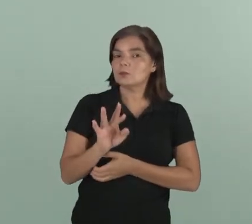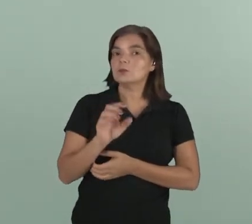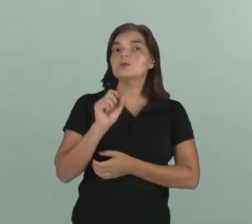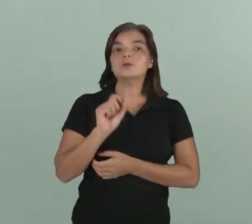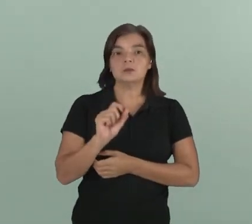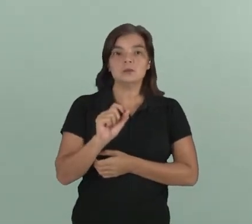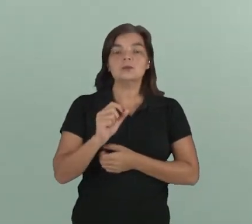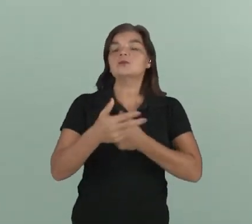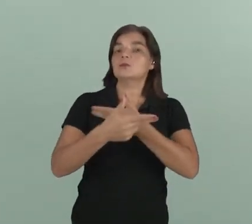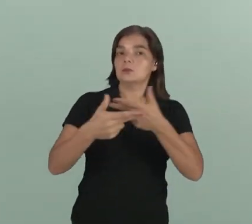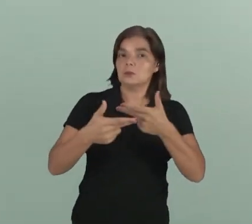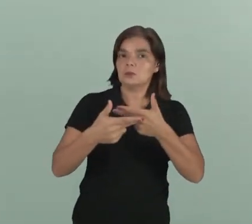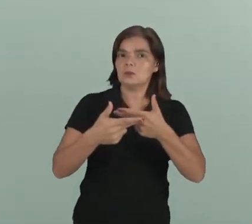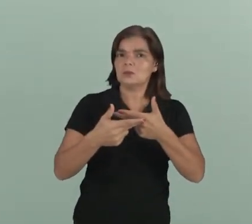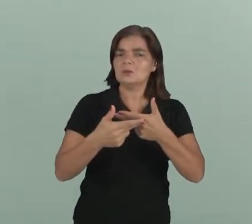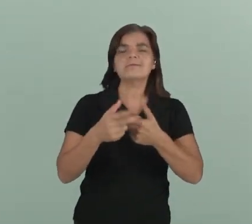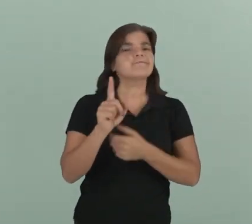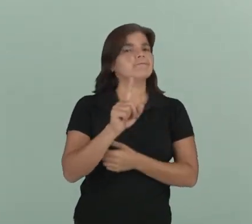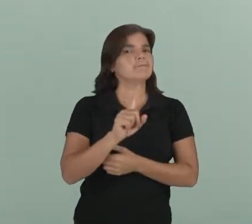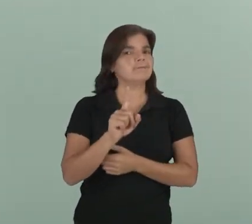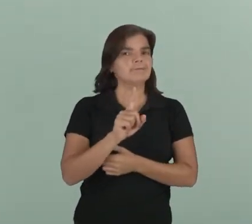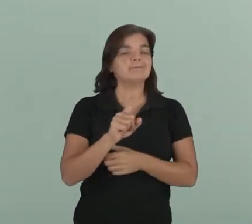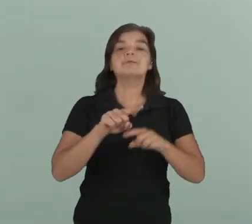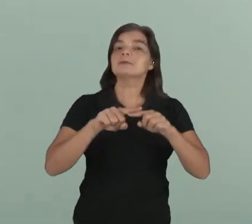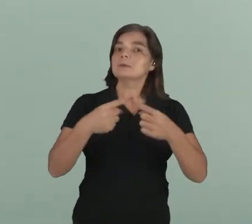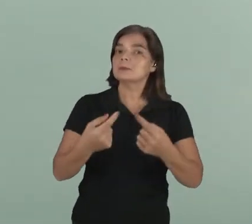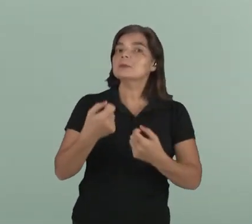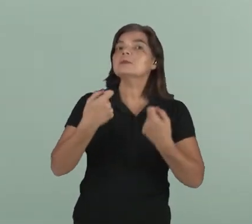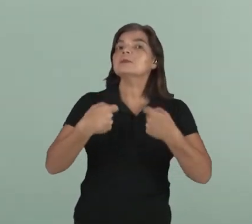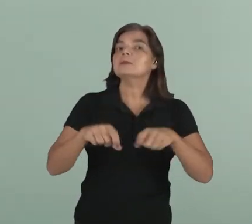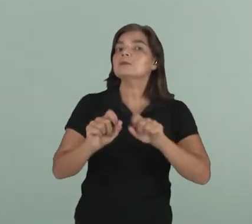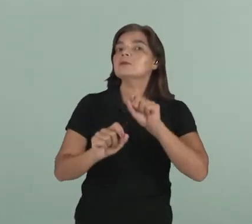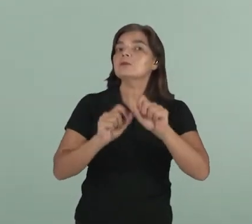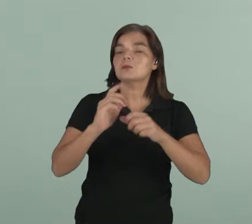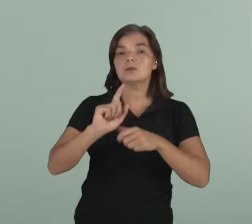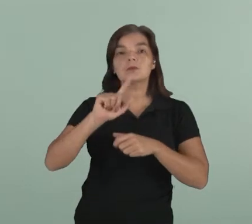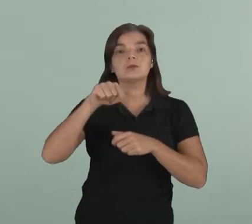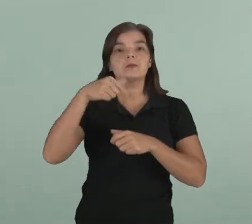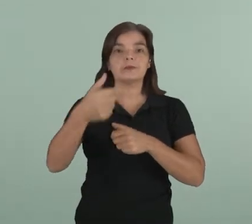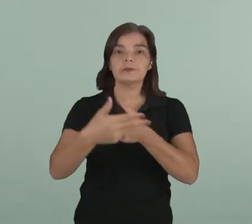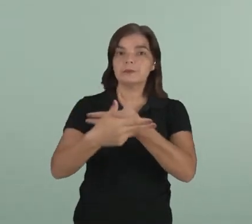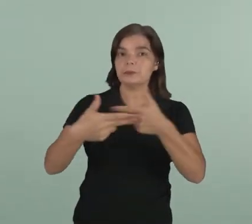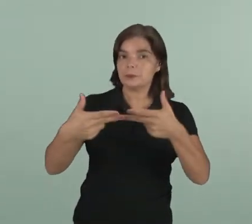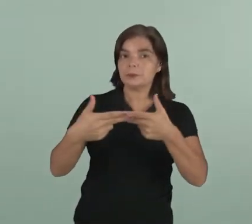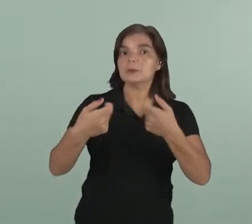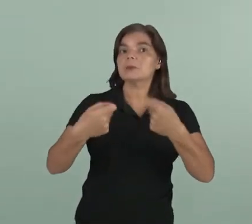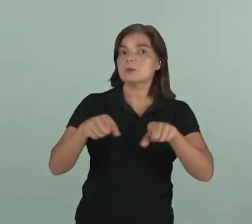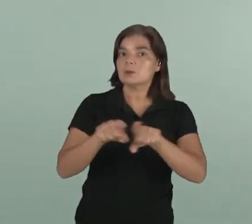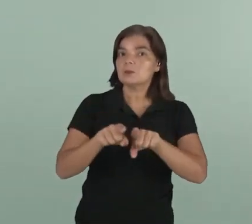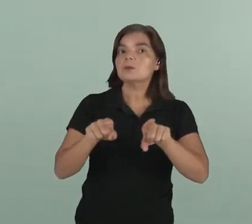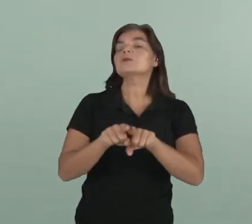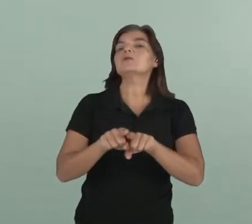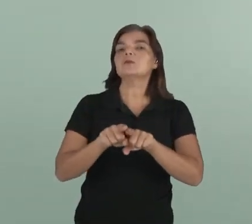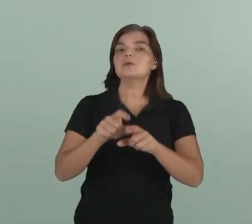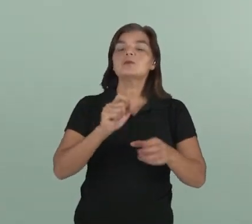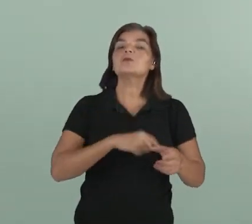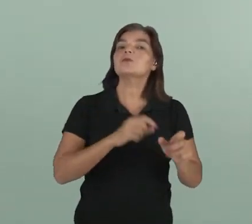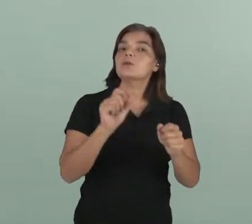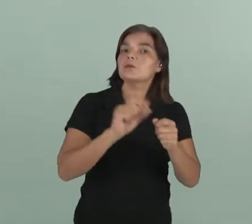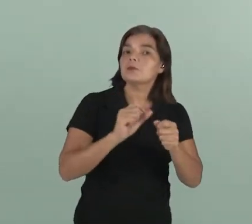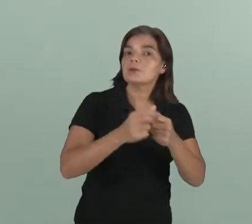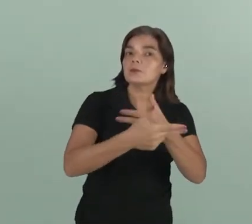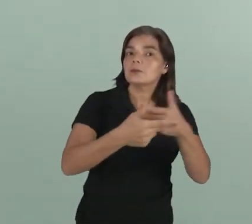produção de mercadoria? Não. É necessário que, além da produção de mercadoria, eu também